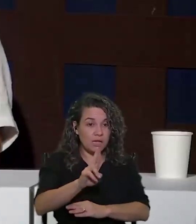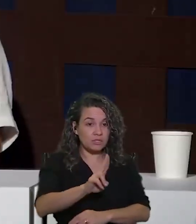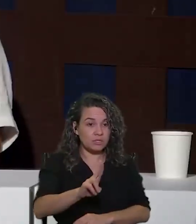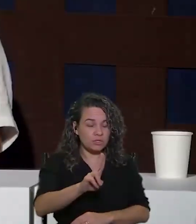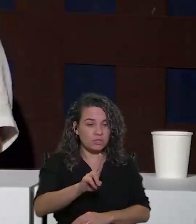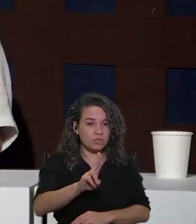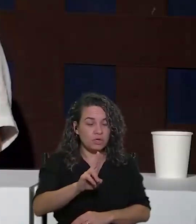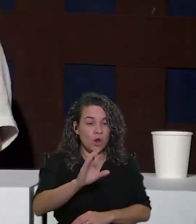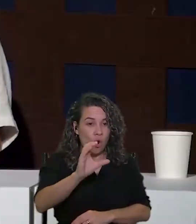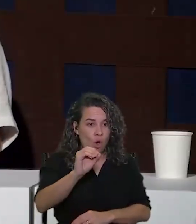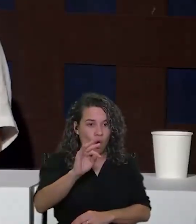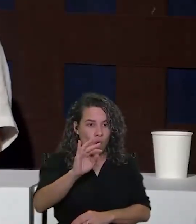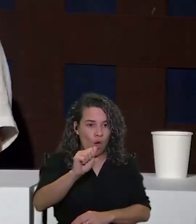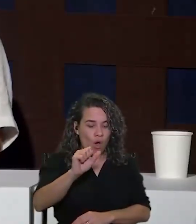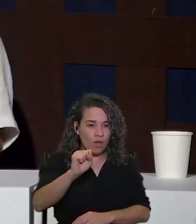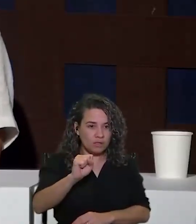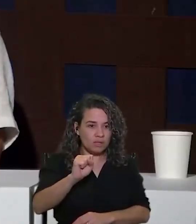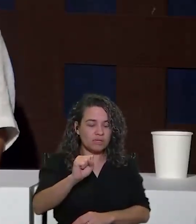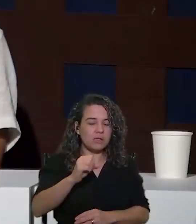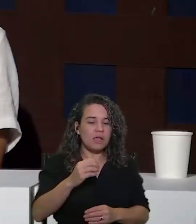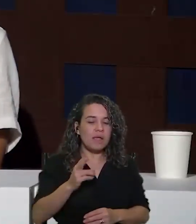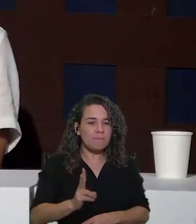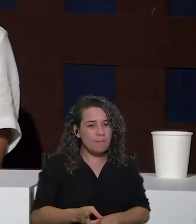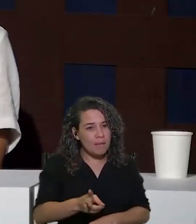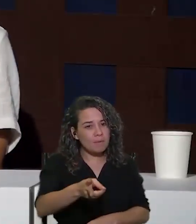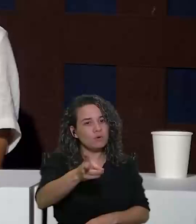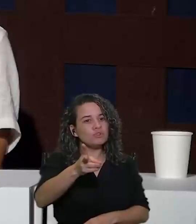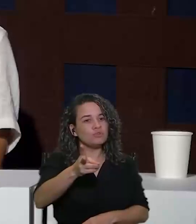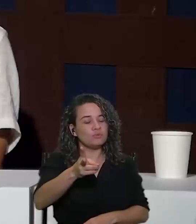na universidade e usufruir de tudo que ela